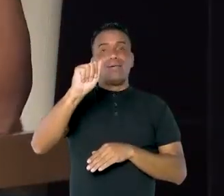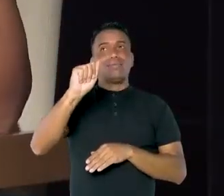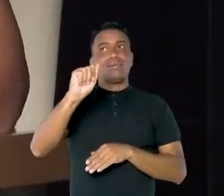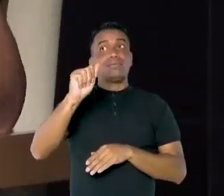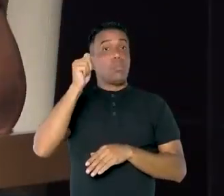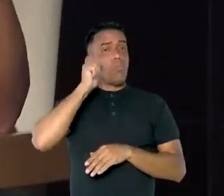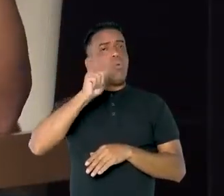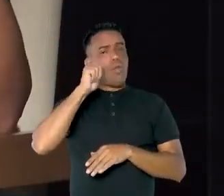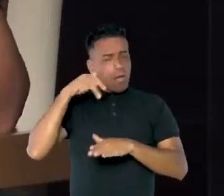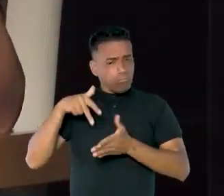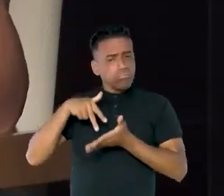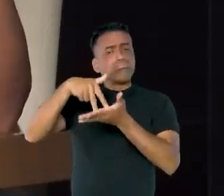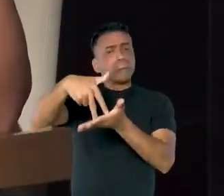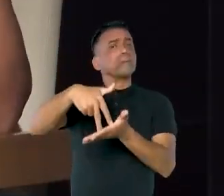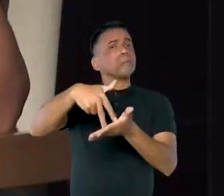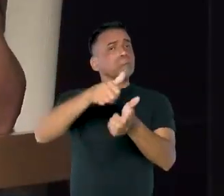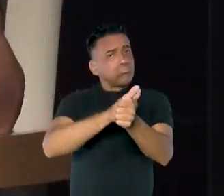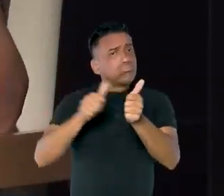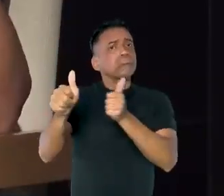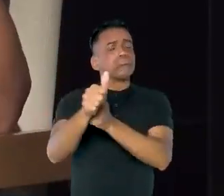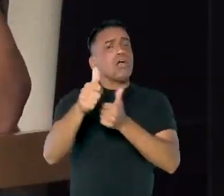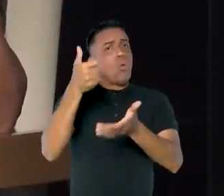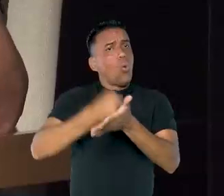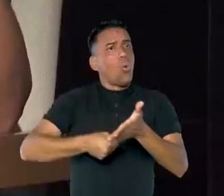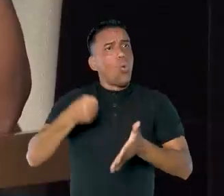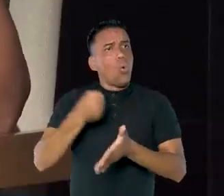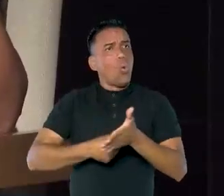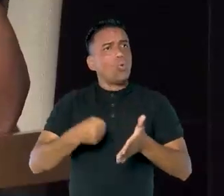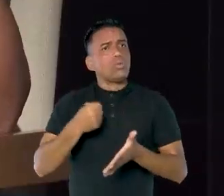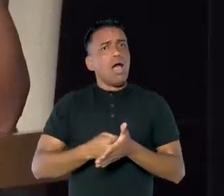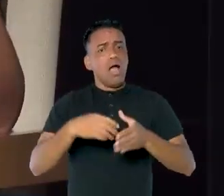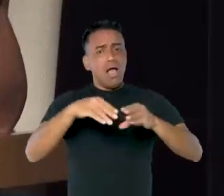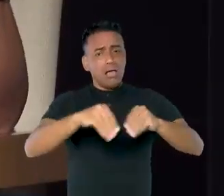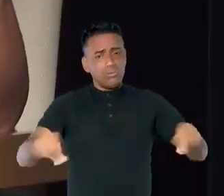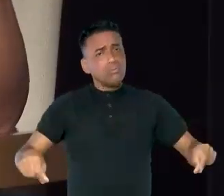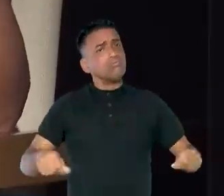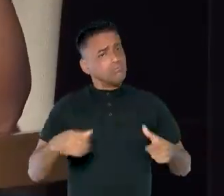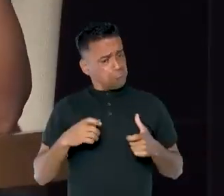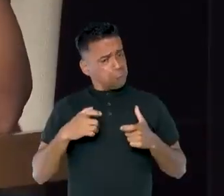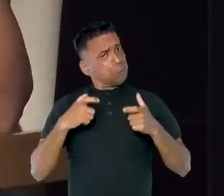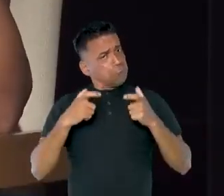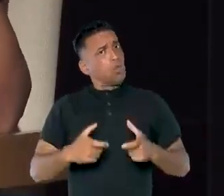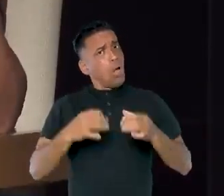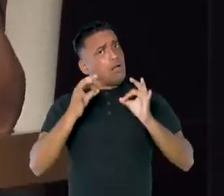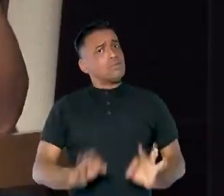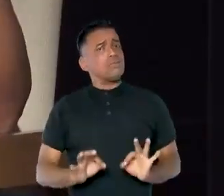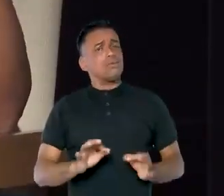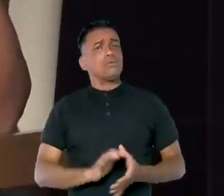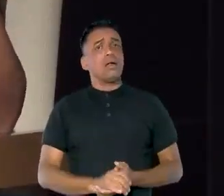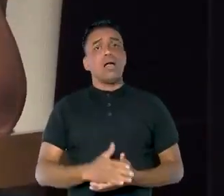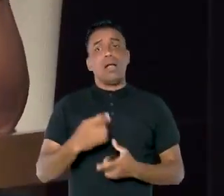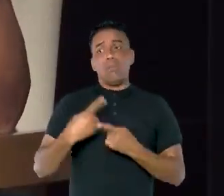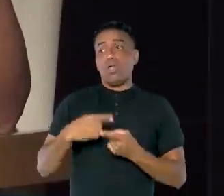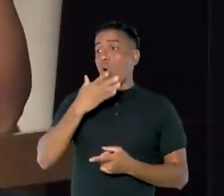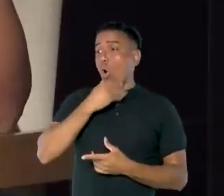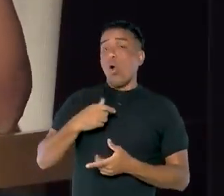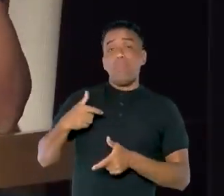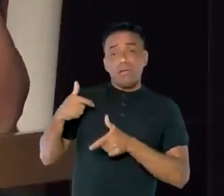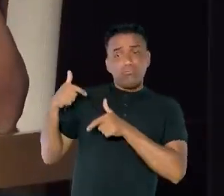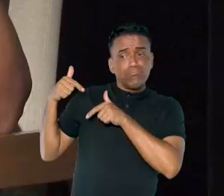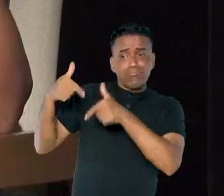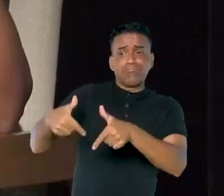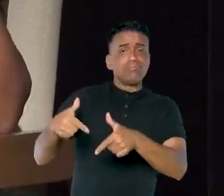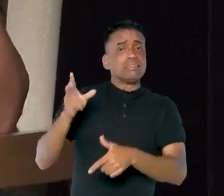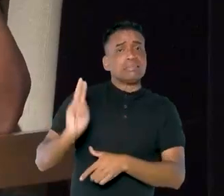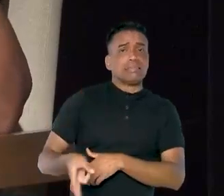essa luta, de lutar por esses territórios de fato. Porque os homens sempre lutaram, né? Mas